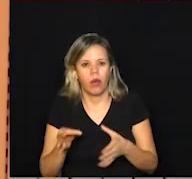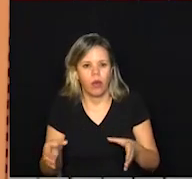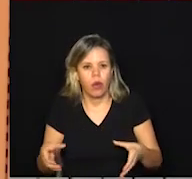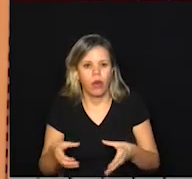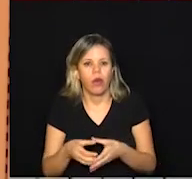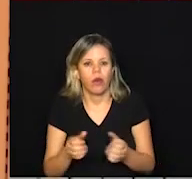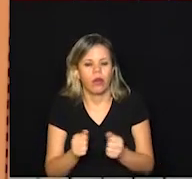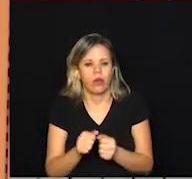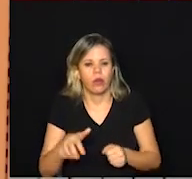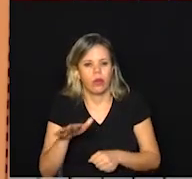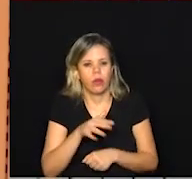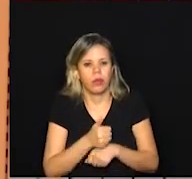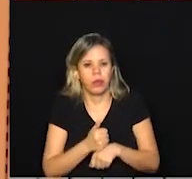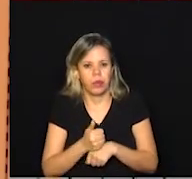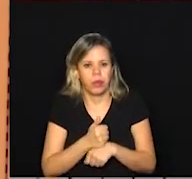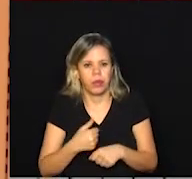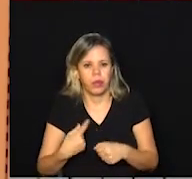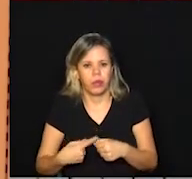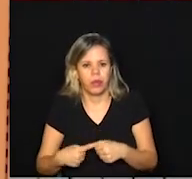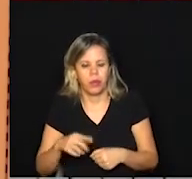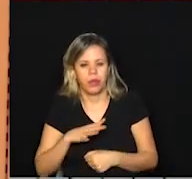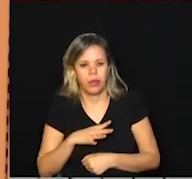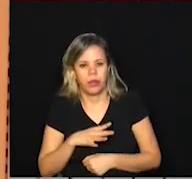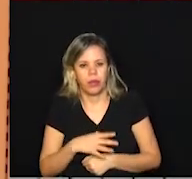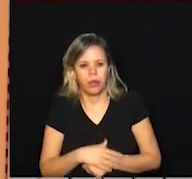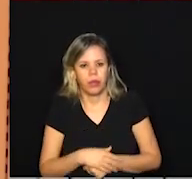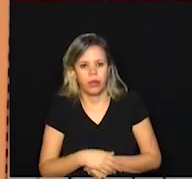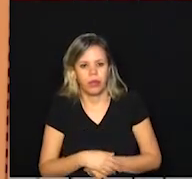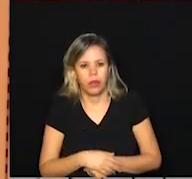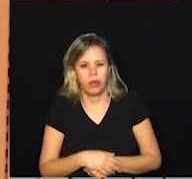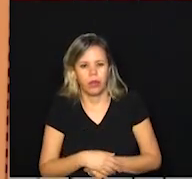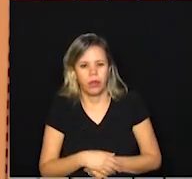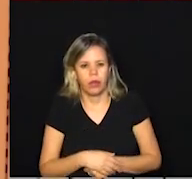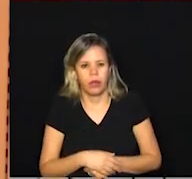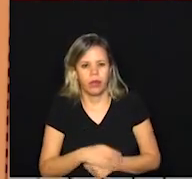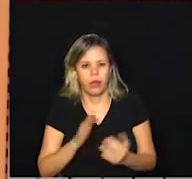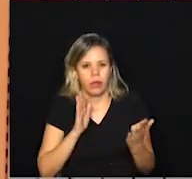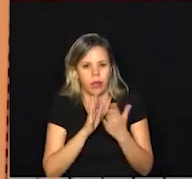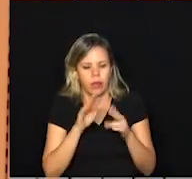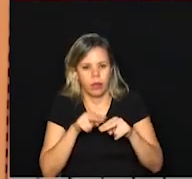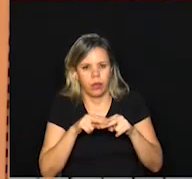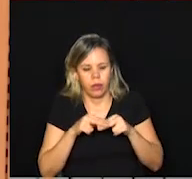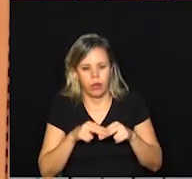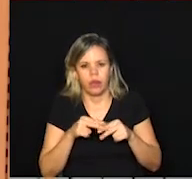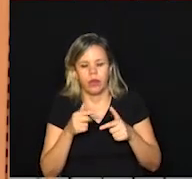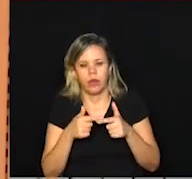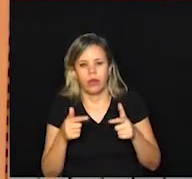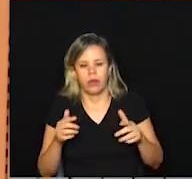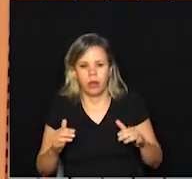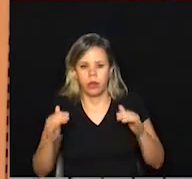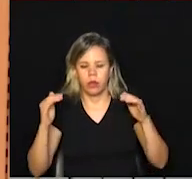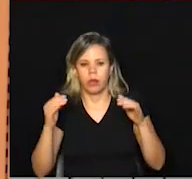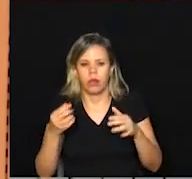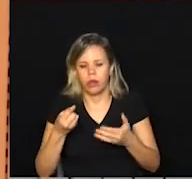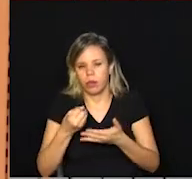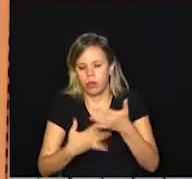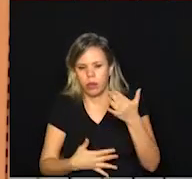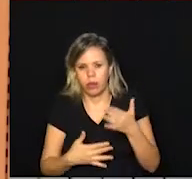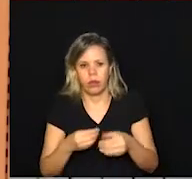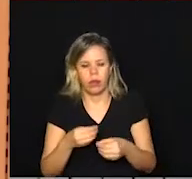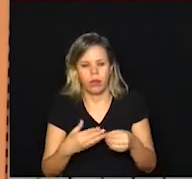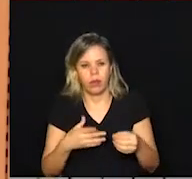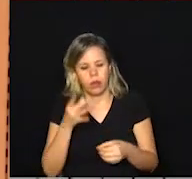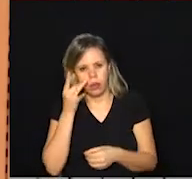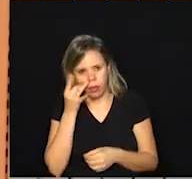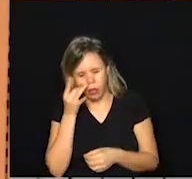dessa área que no município e dessa diante da da dessa riqueza já relatado aqui da